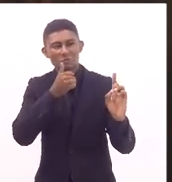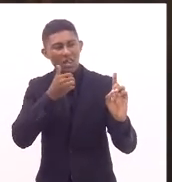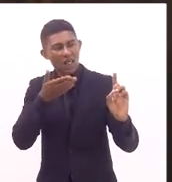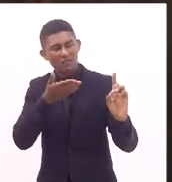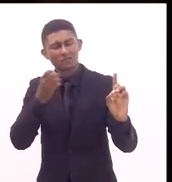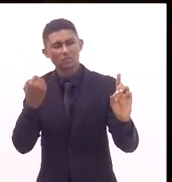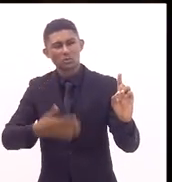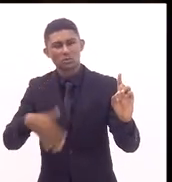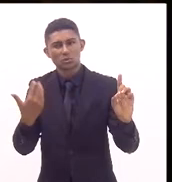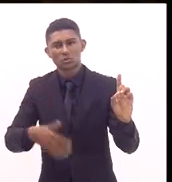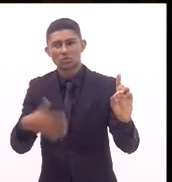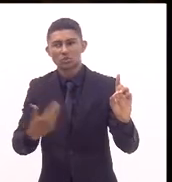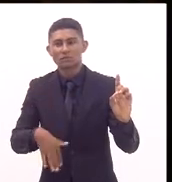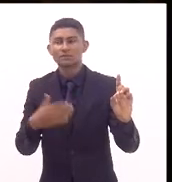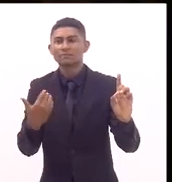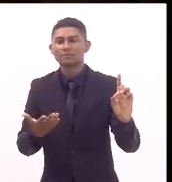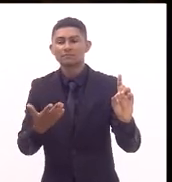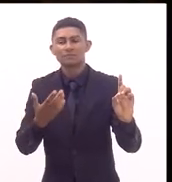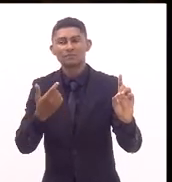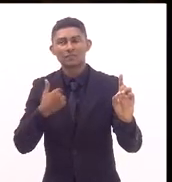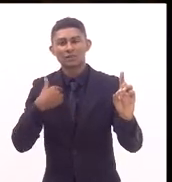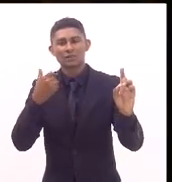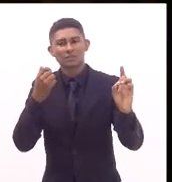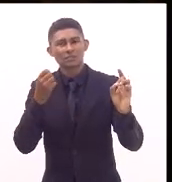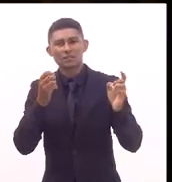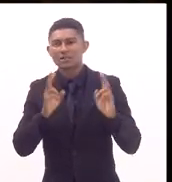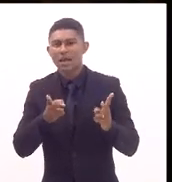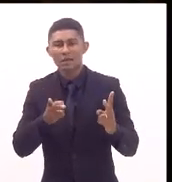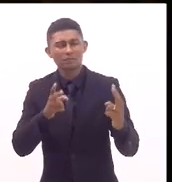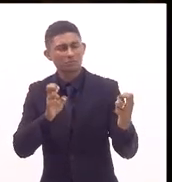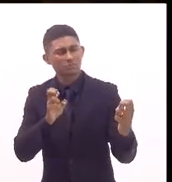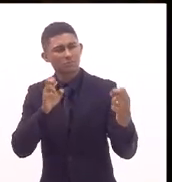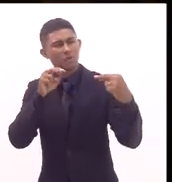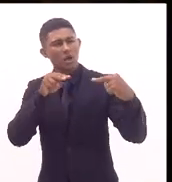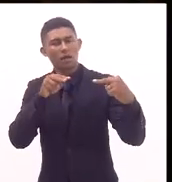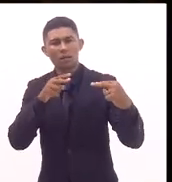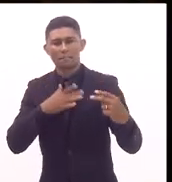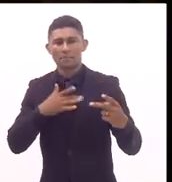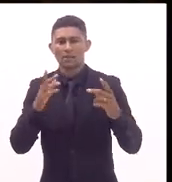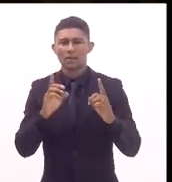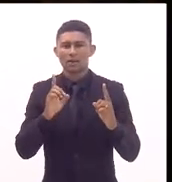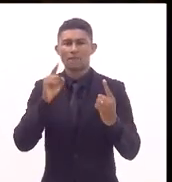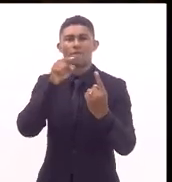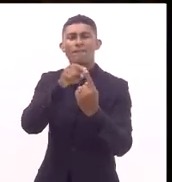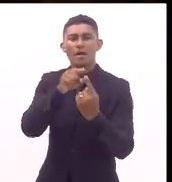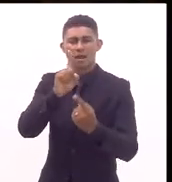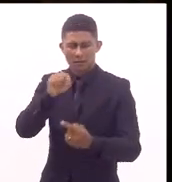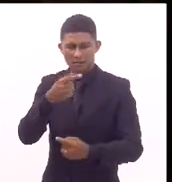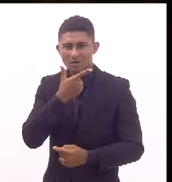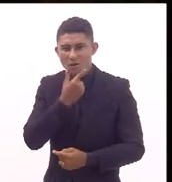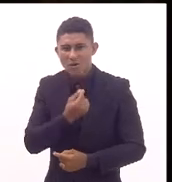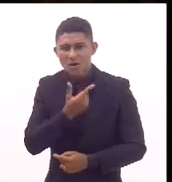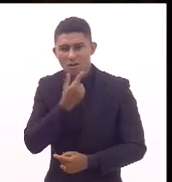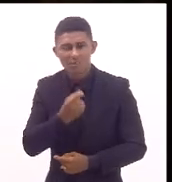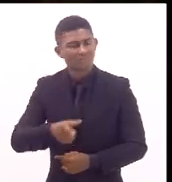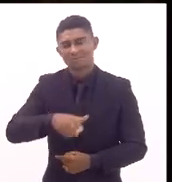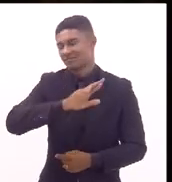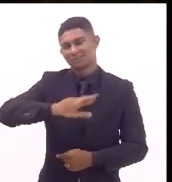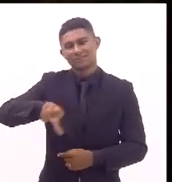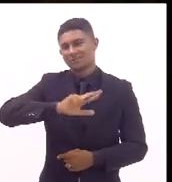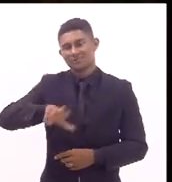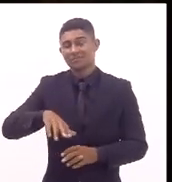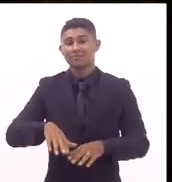é esta que eu não perco de vista de mim referência não foram homens embora a gente tivesse no